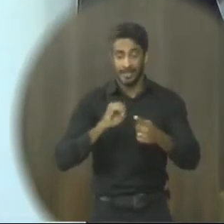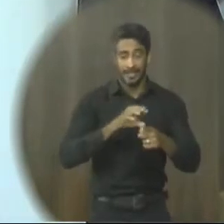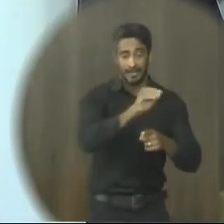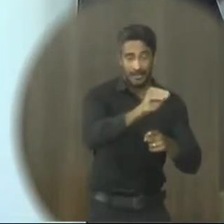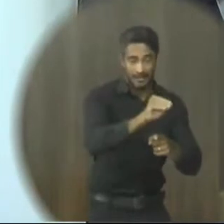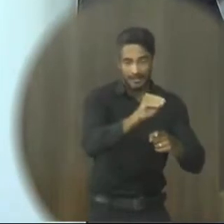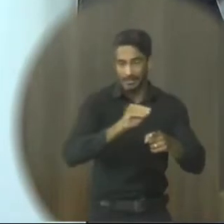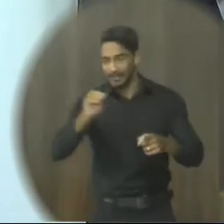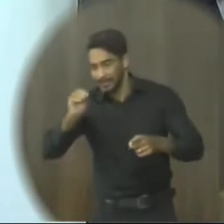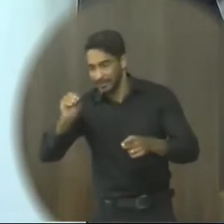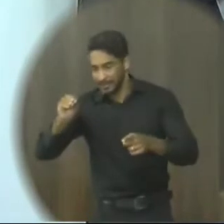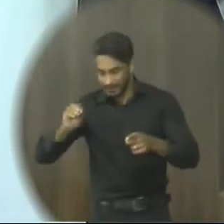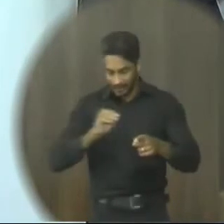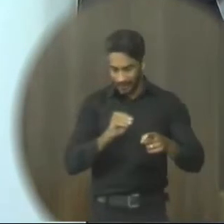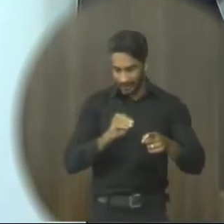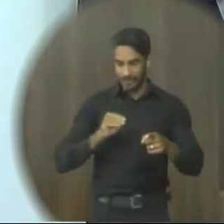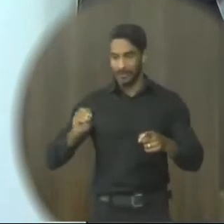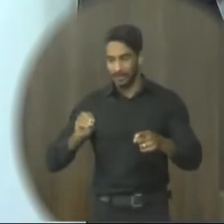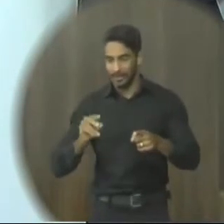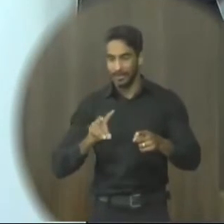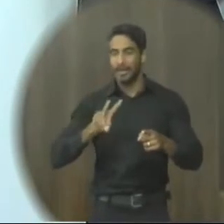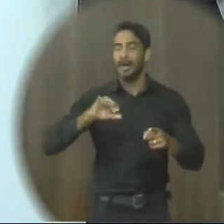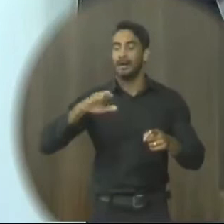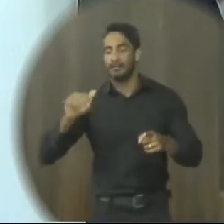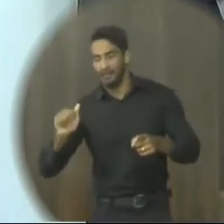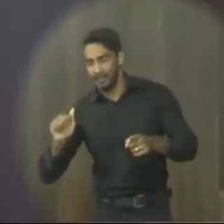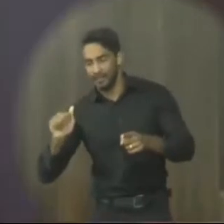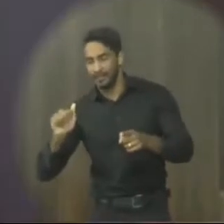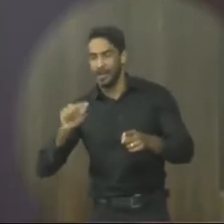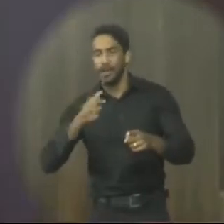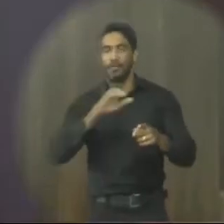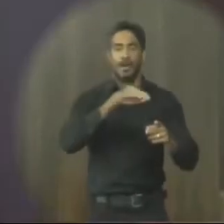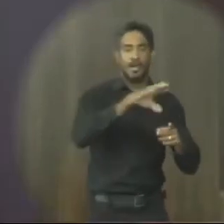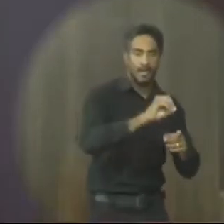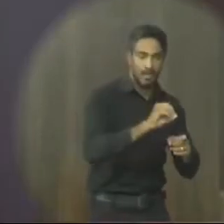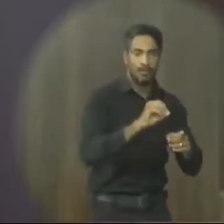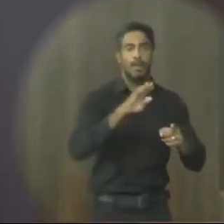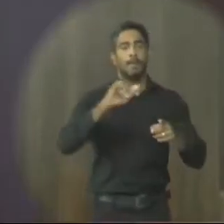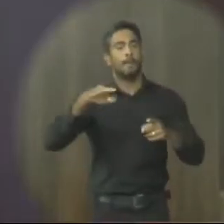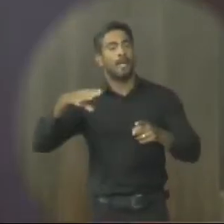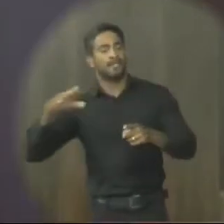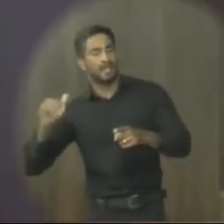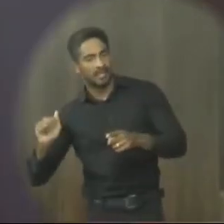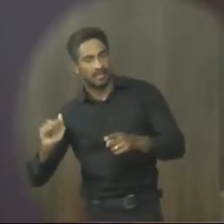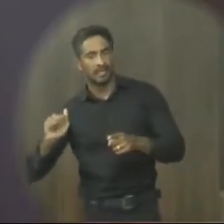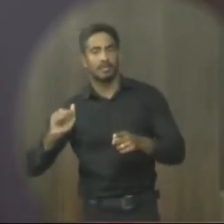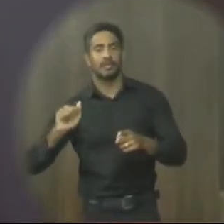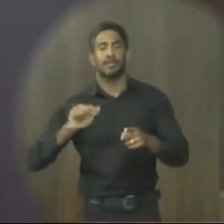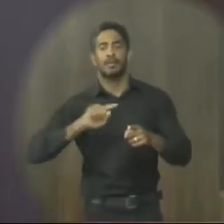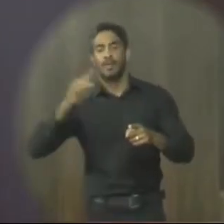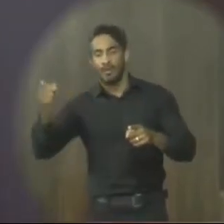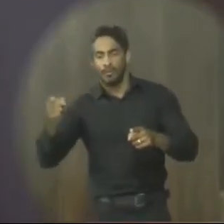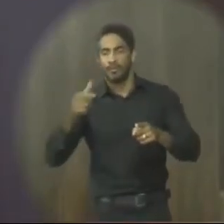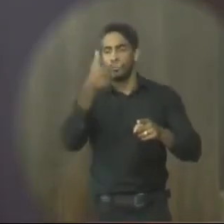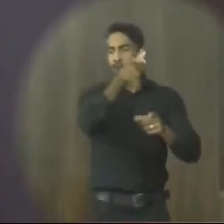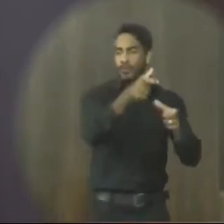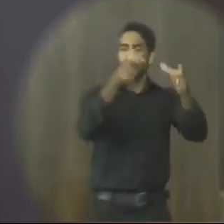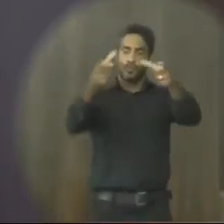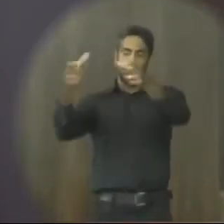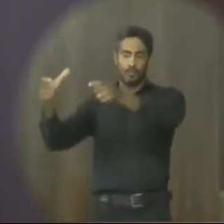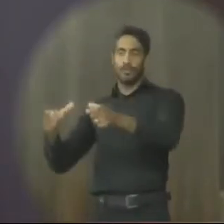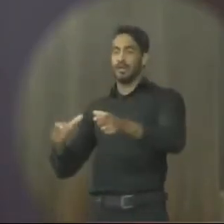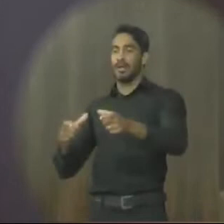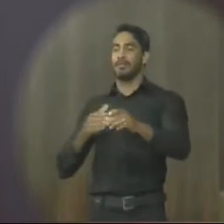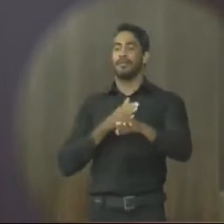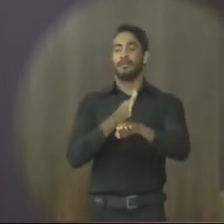deslocando equipamento da Vila Nova dos Poções para o Barril da Raiz, ou para baixo da cana, da baixo da cana para baixo da colônia, aí eu fico